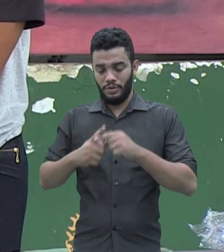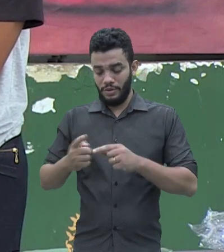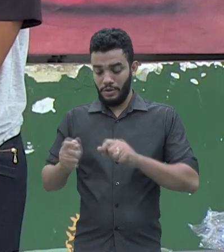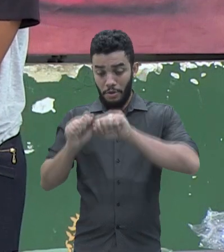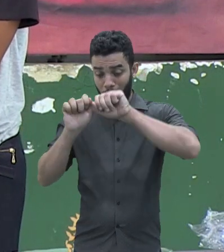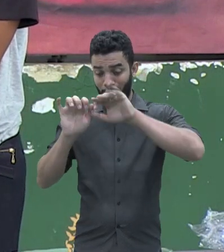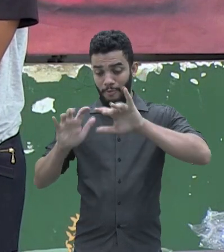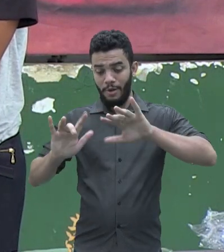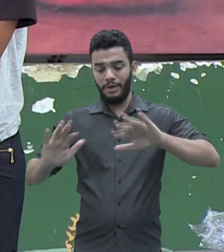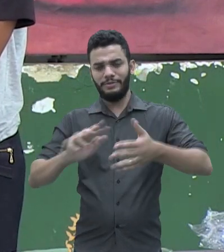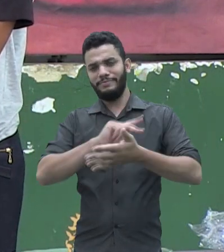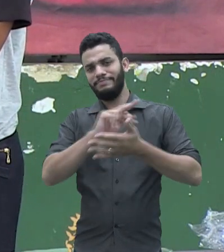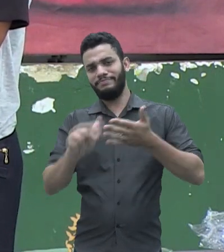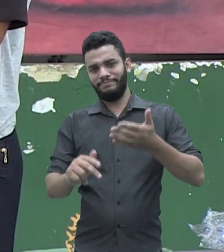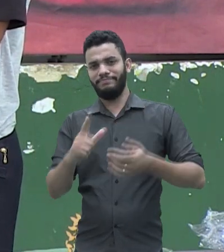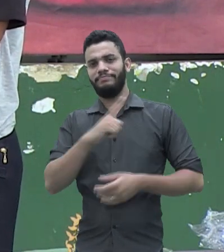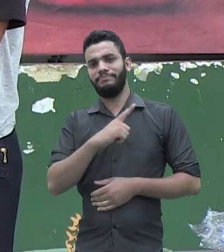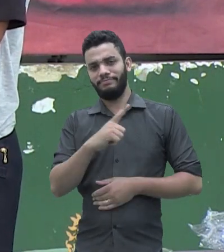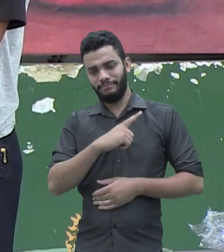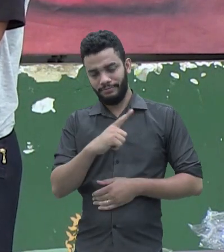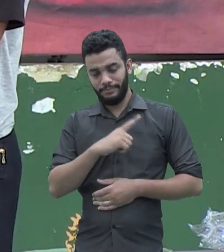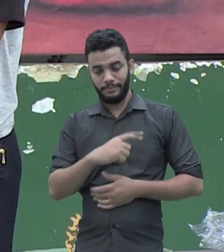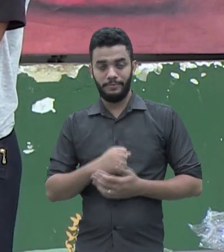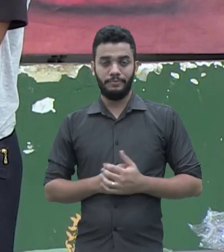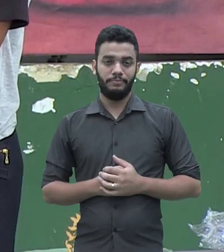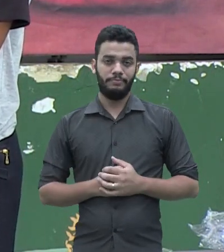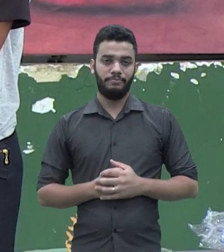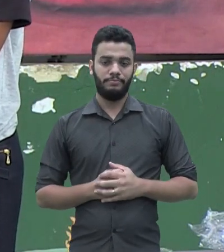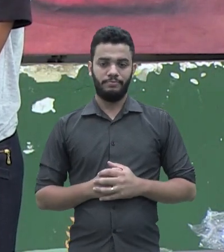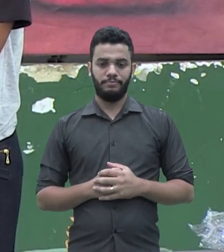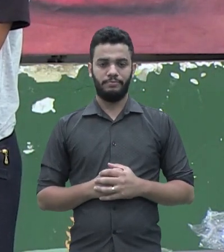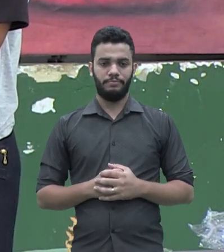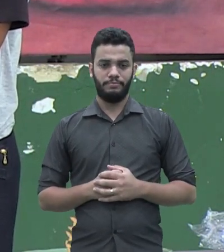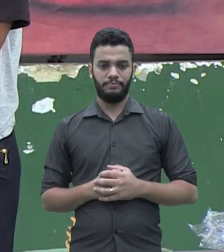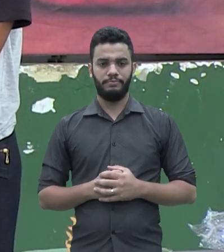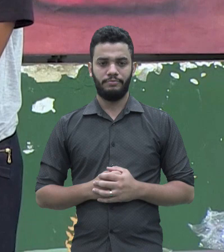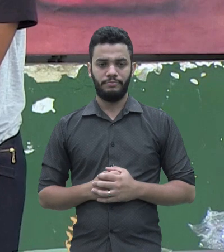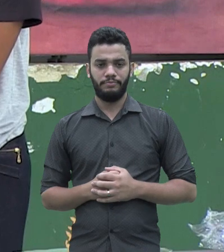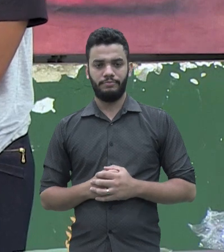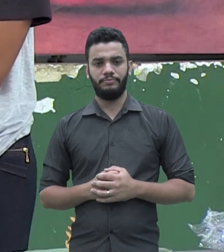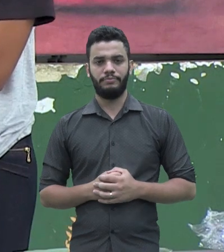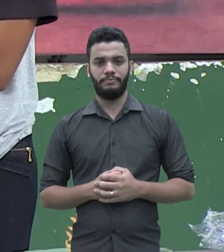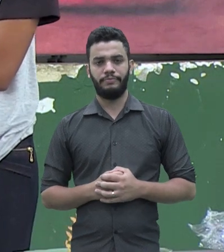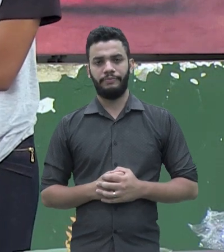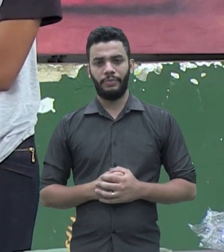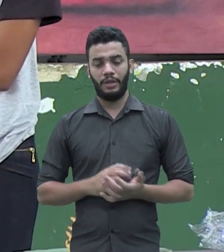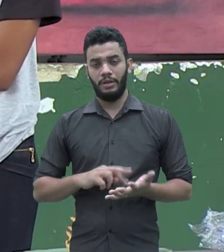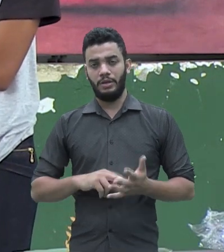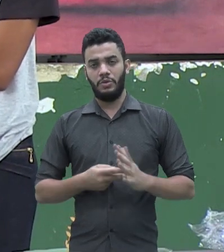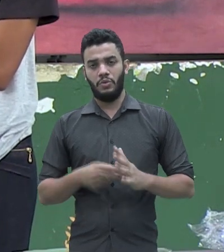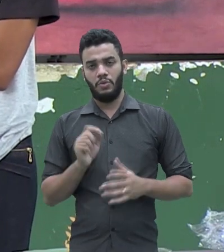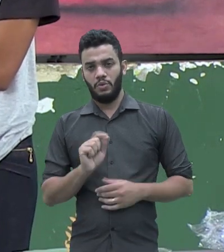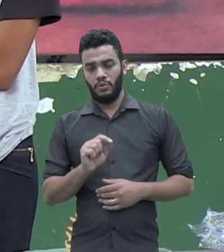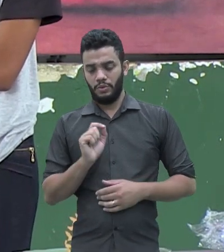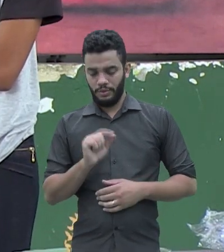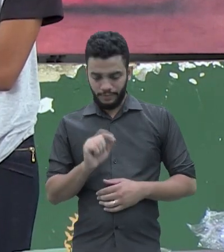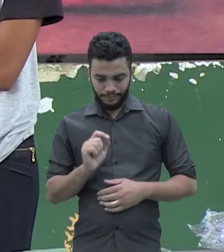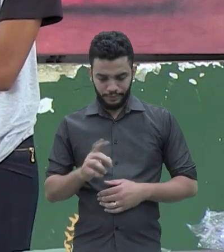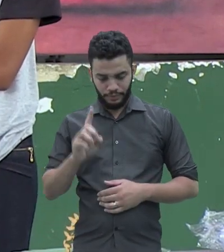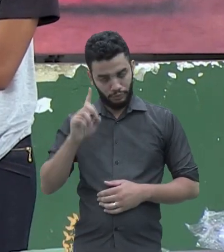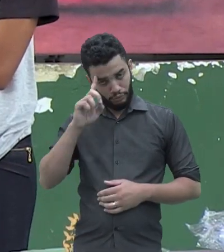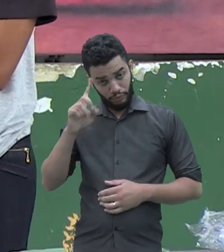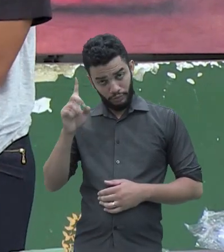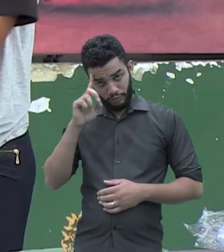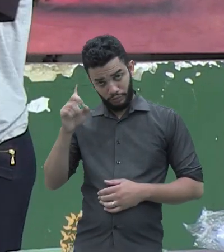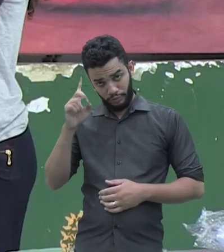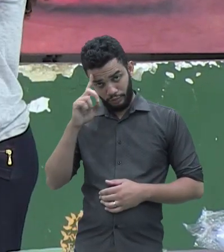você vai ter muito mais, né? Então, temos aqui frases, né, sobre a gratidão que os colegas do oitavo ano